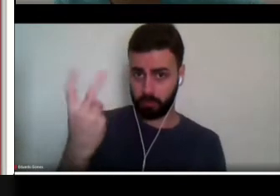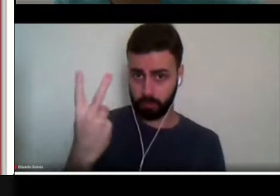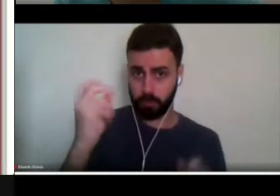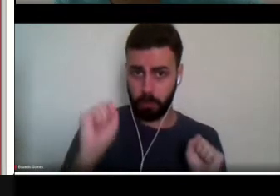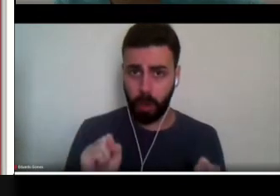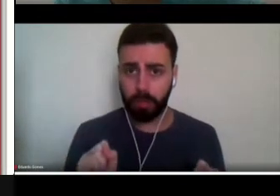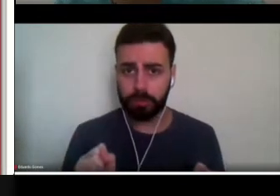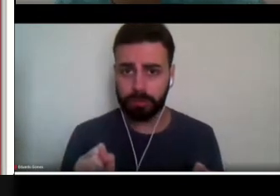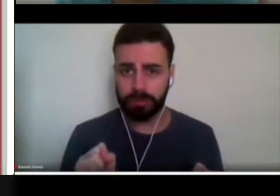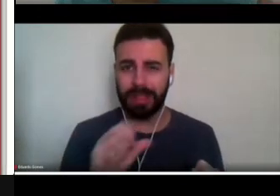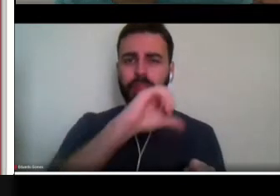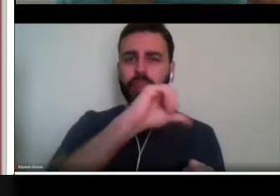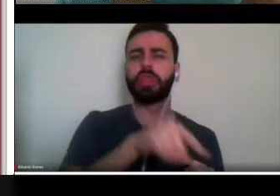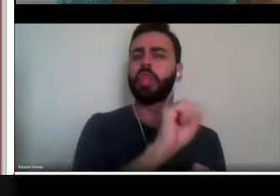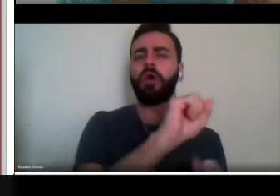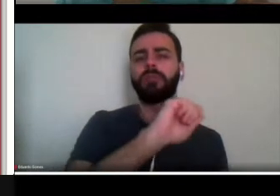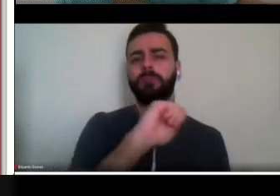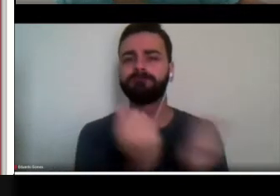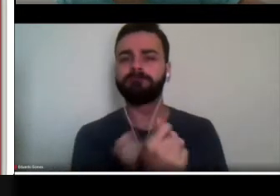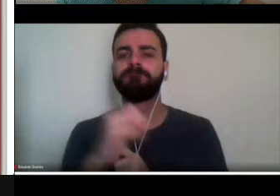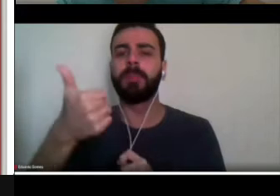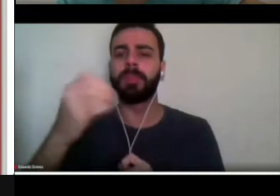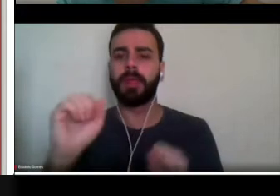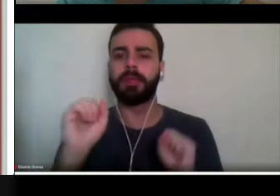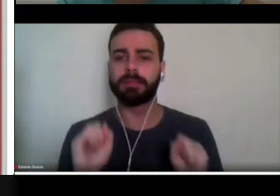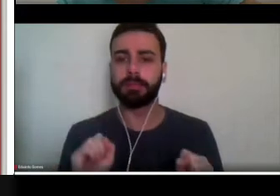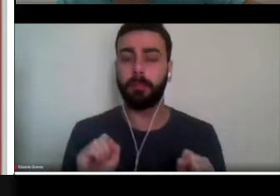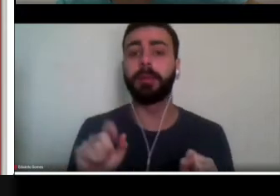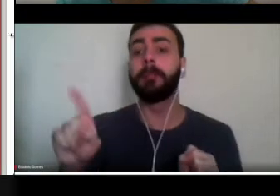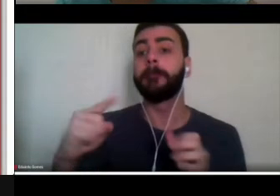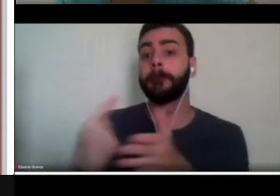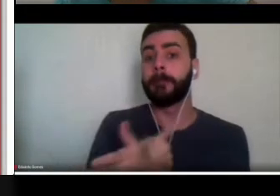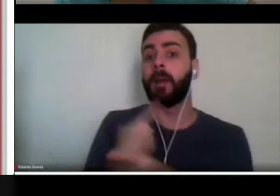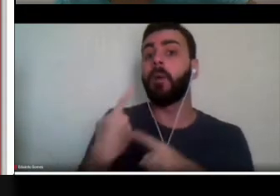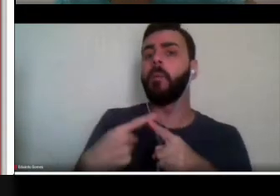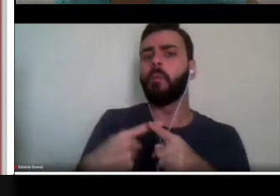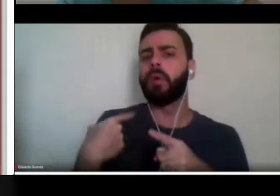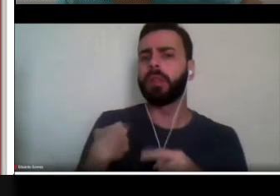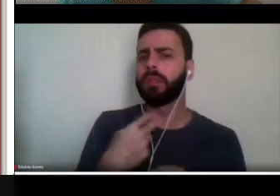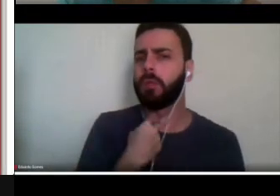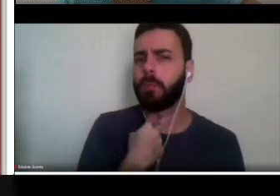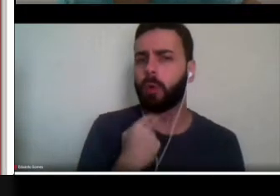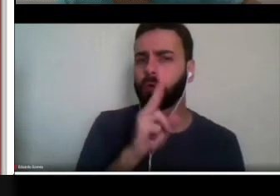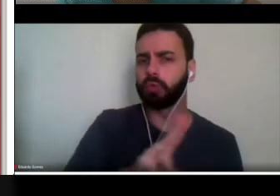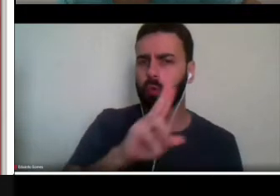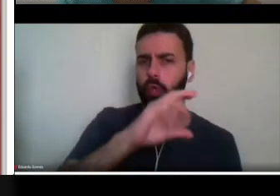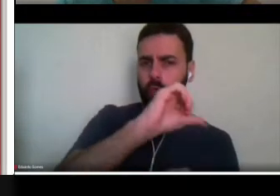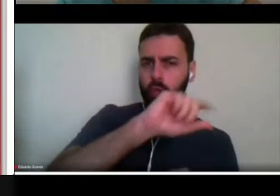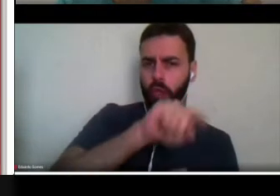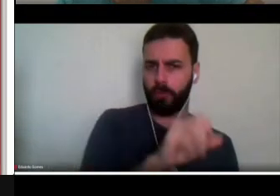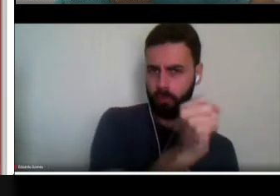A pergunta é por que eu não usei 10 metros por segundo ao quadrado? É isso?